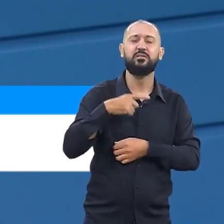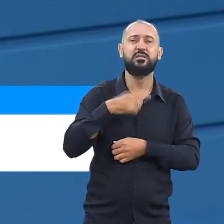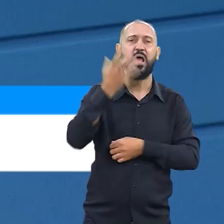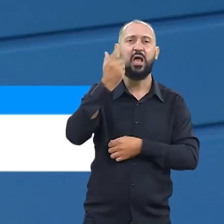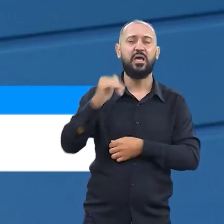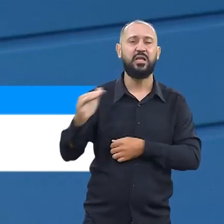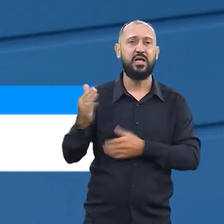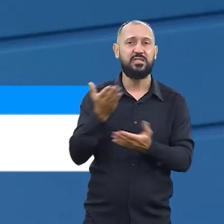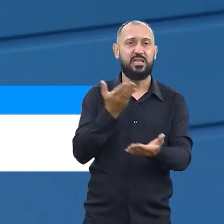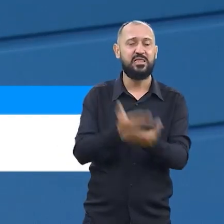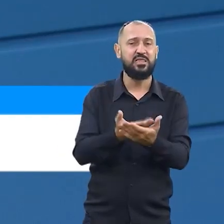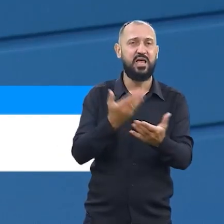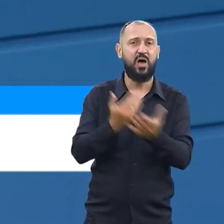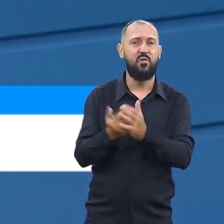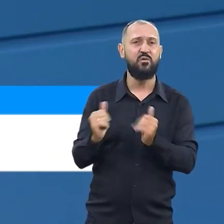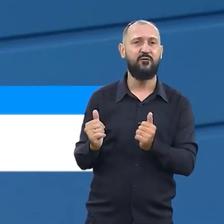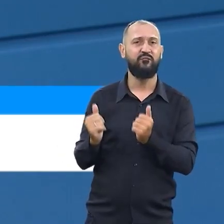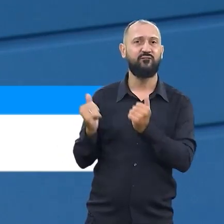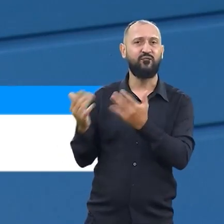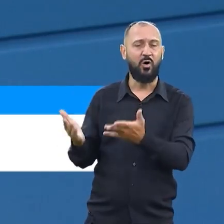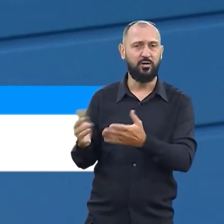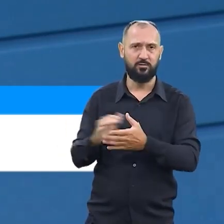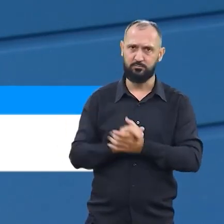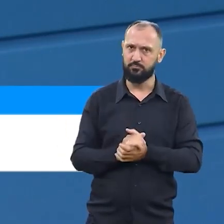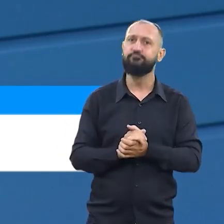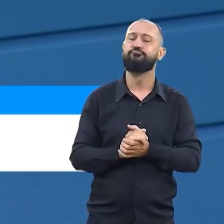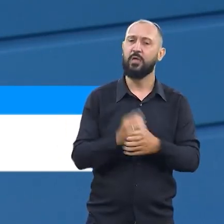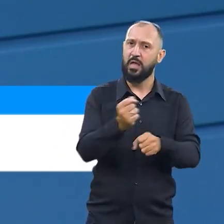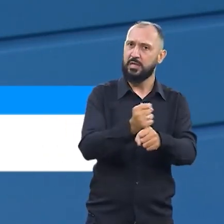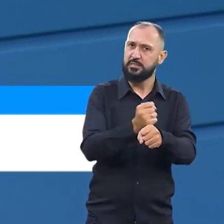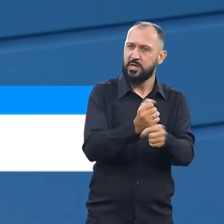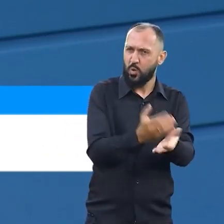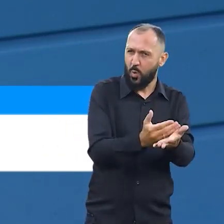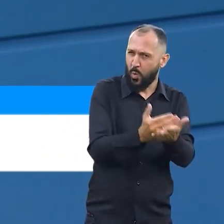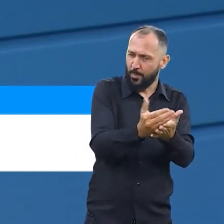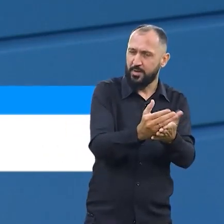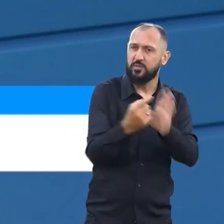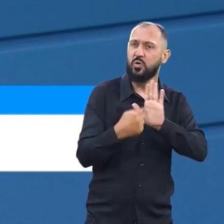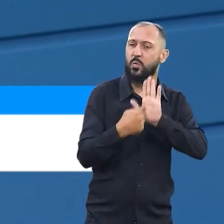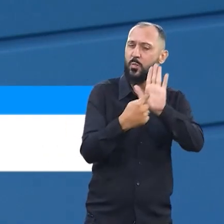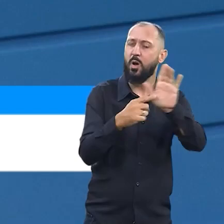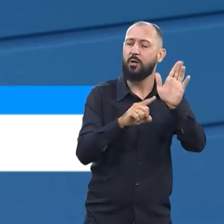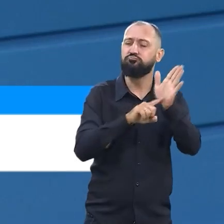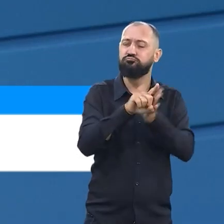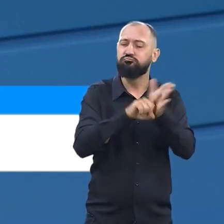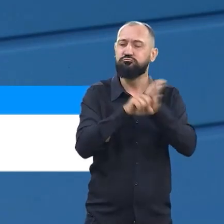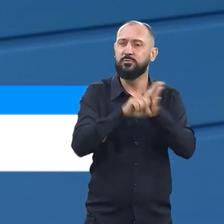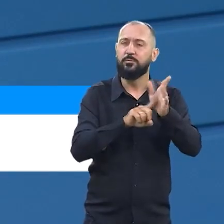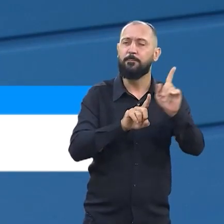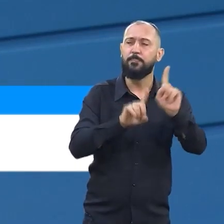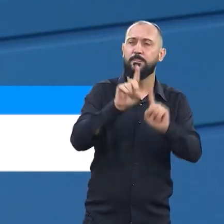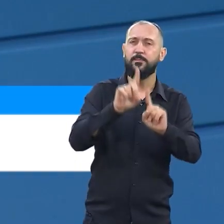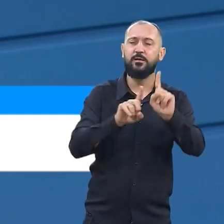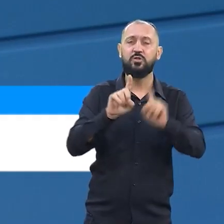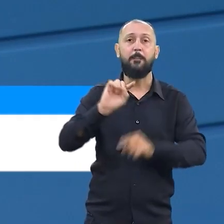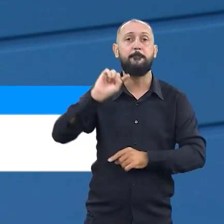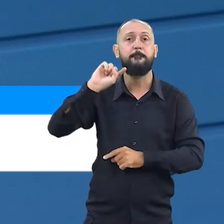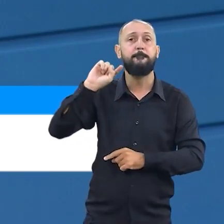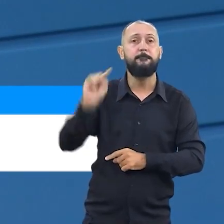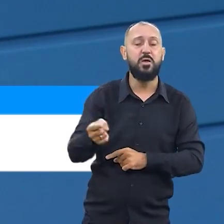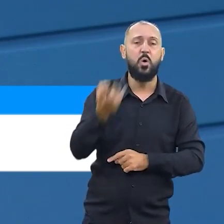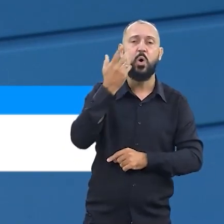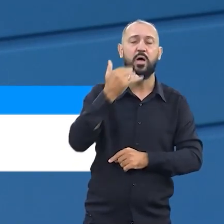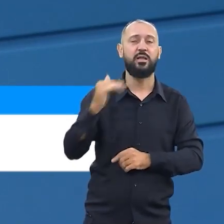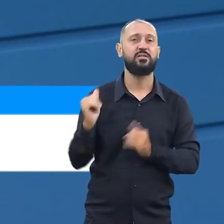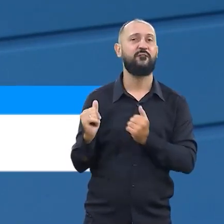cidades que mais registram crianças fora da sala de aula. No começo desse ano, um levantamento mostrou que nós estávamos